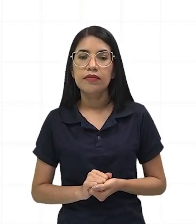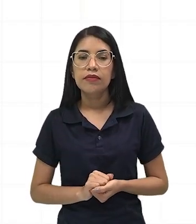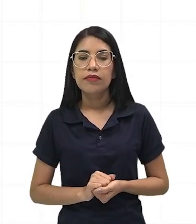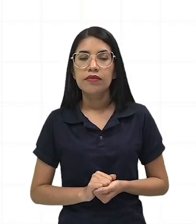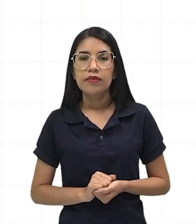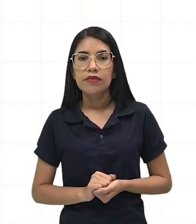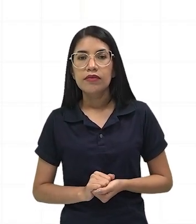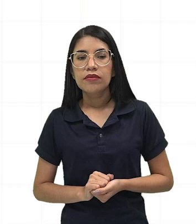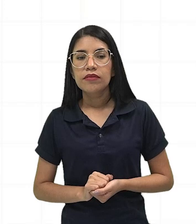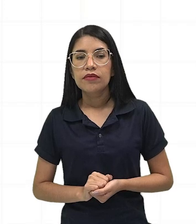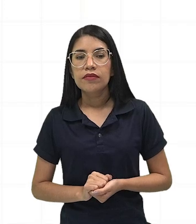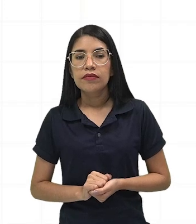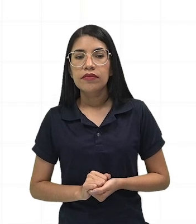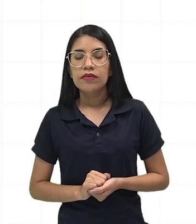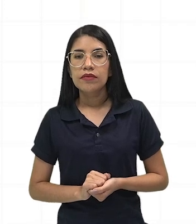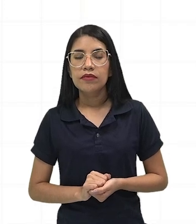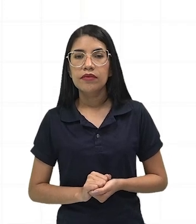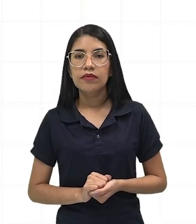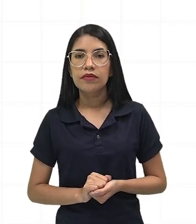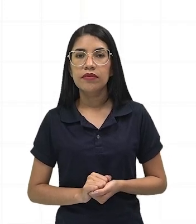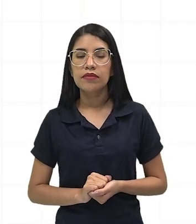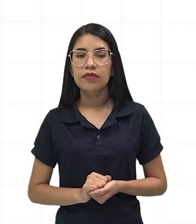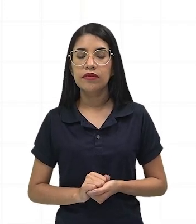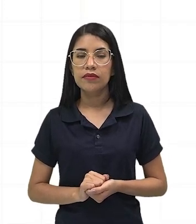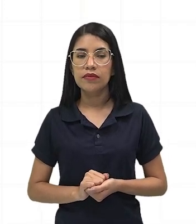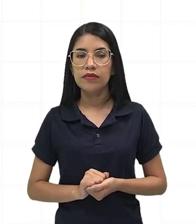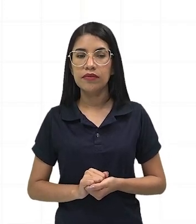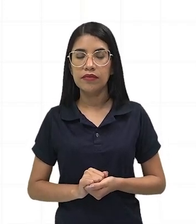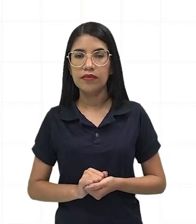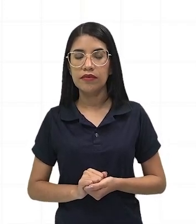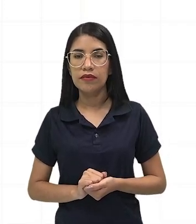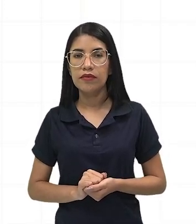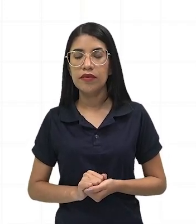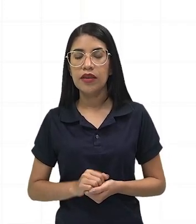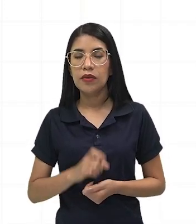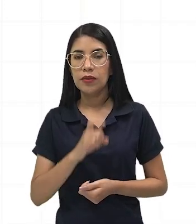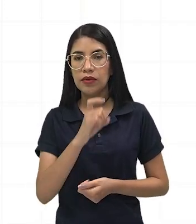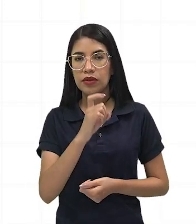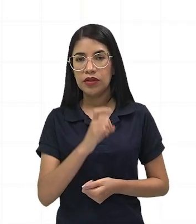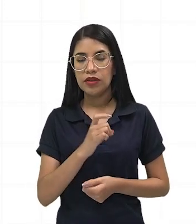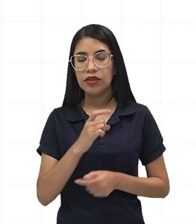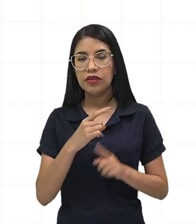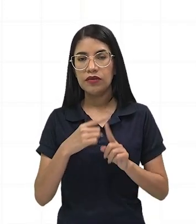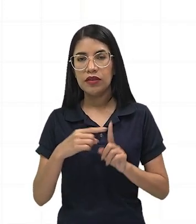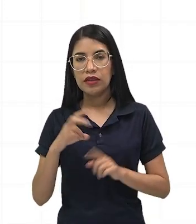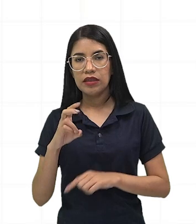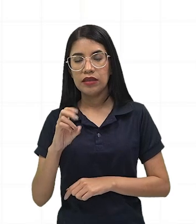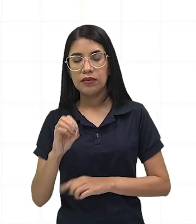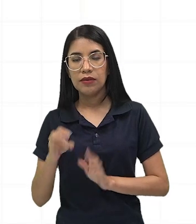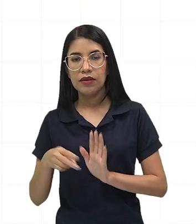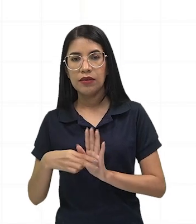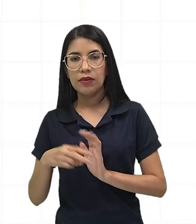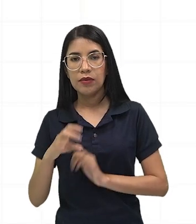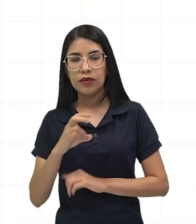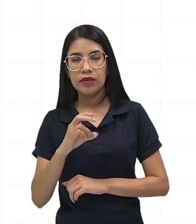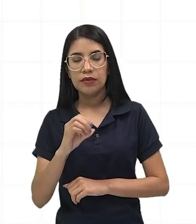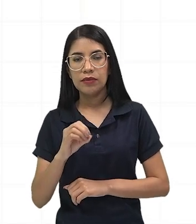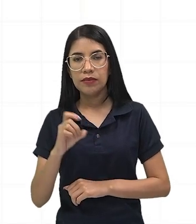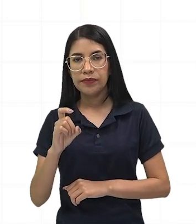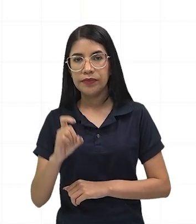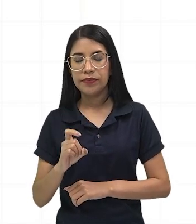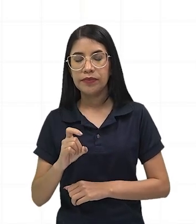certo? Olha, então está aqui, ó. Você cruza, ó. X vezes 50 dá